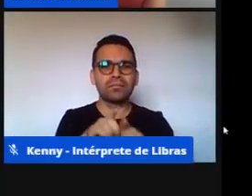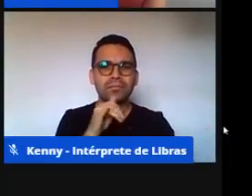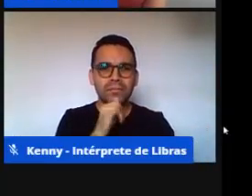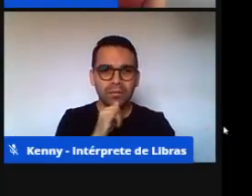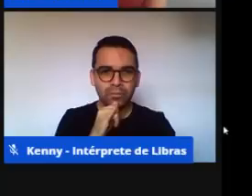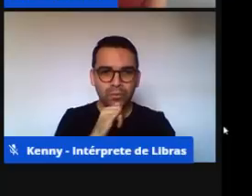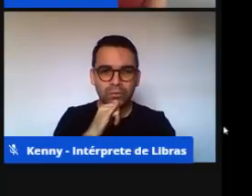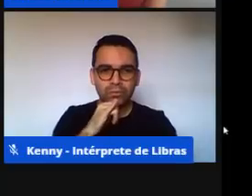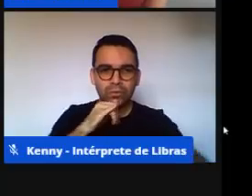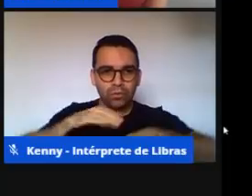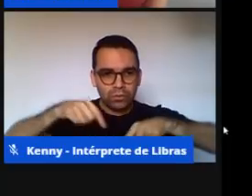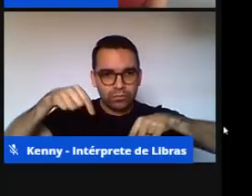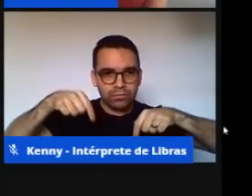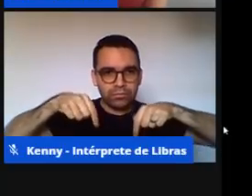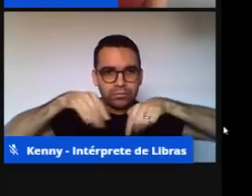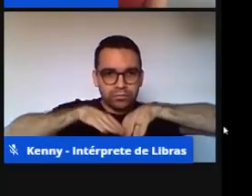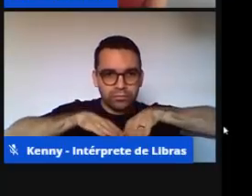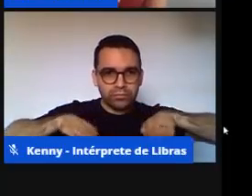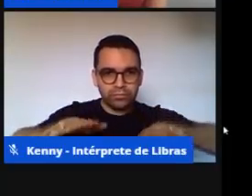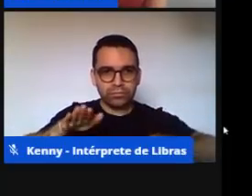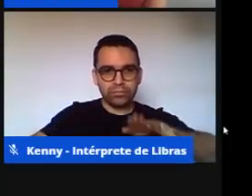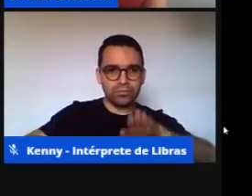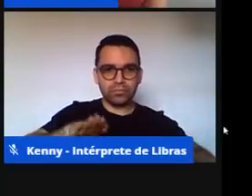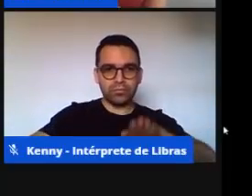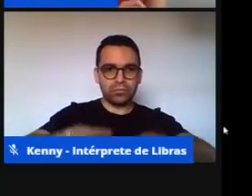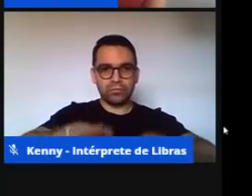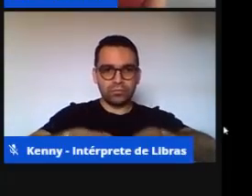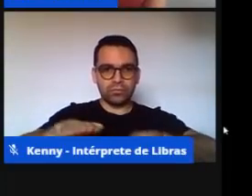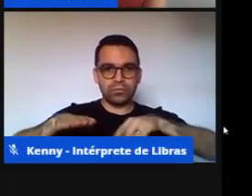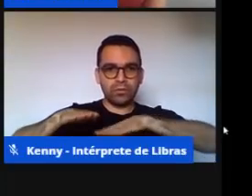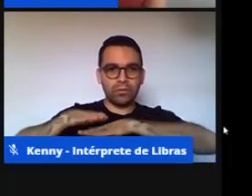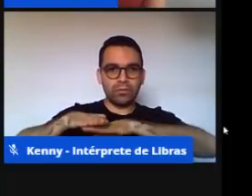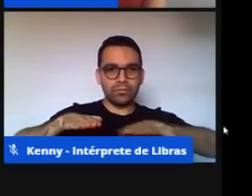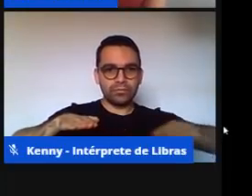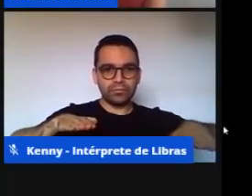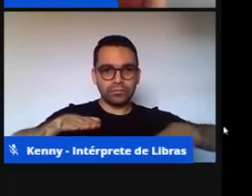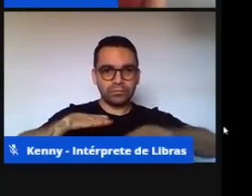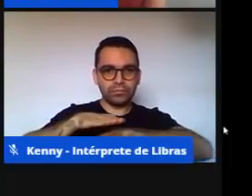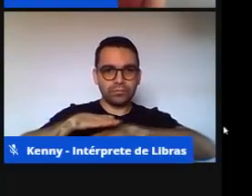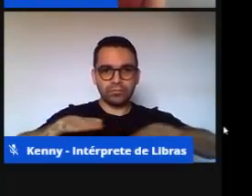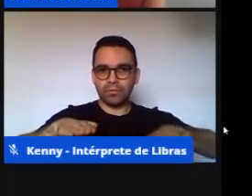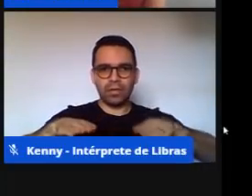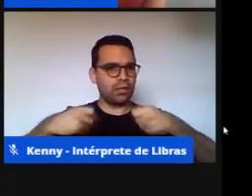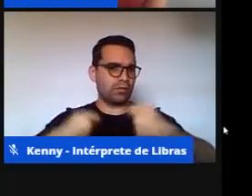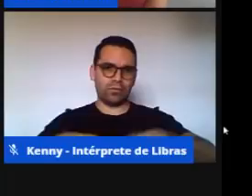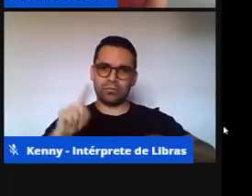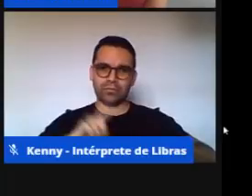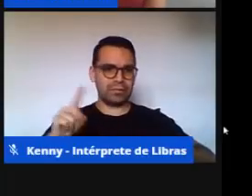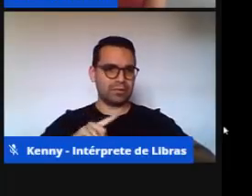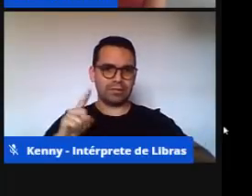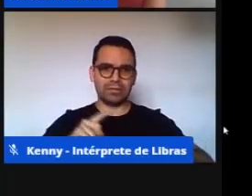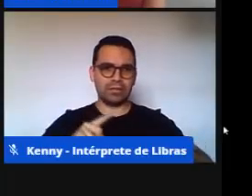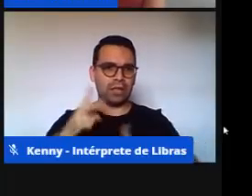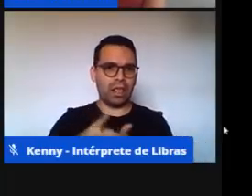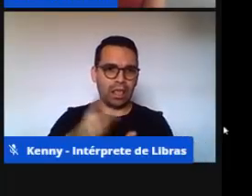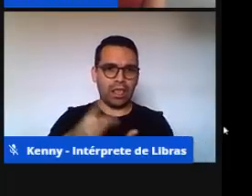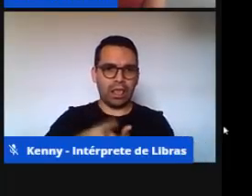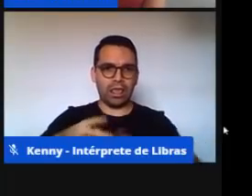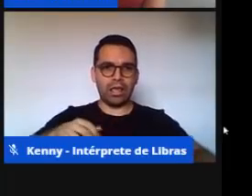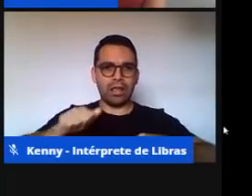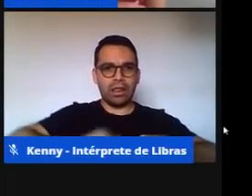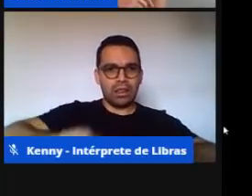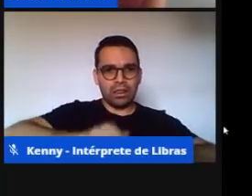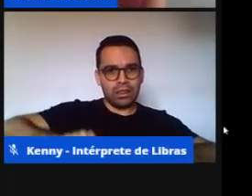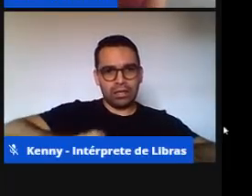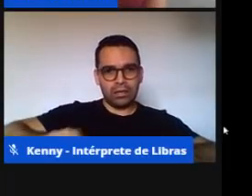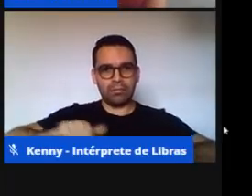é necessário. O que você precisa fazer em relação à higienização dos ambientes? Óbvio, tem que fazer a higienização de rotina dos